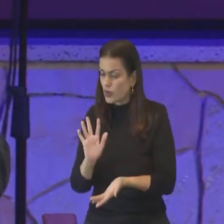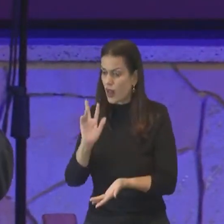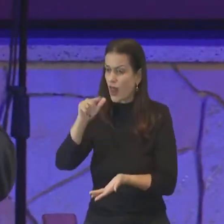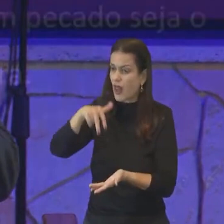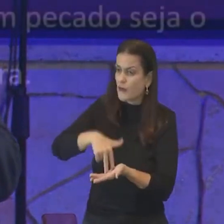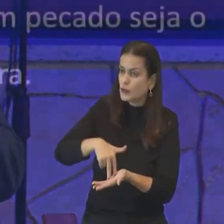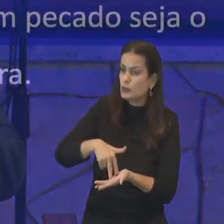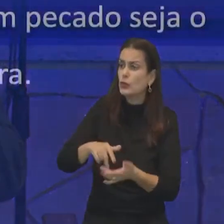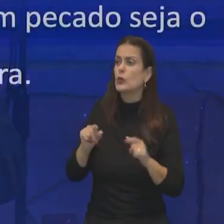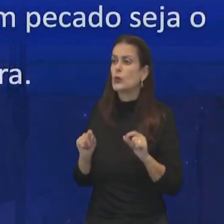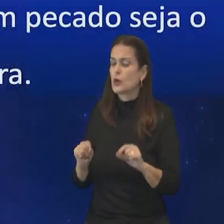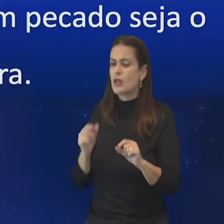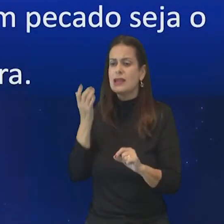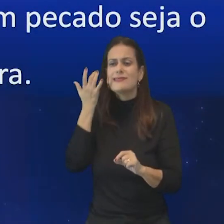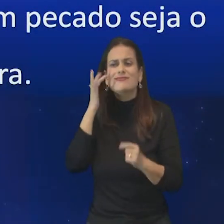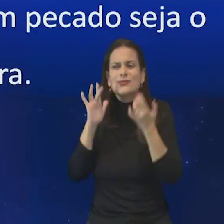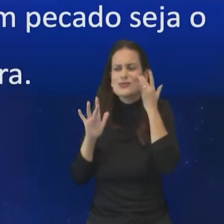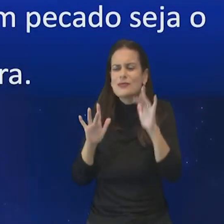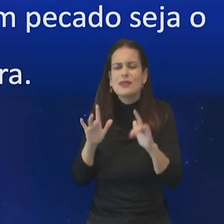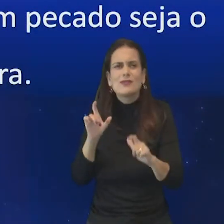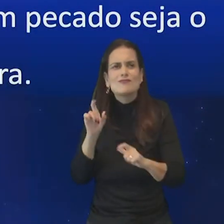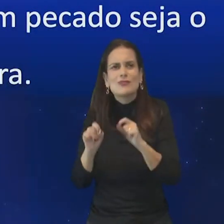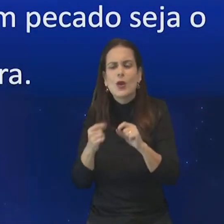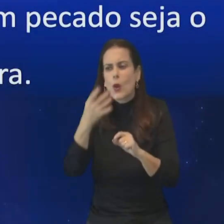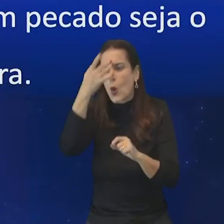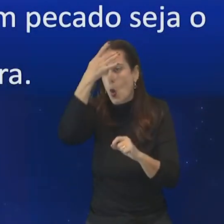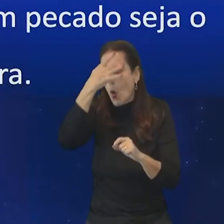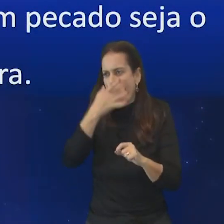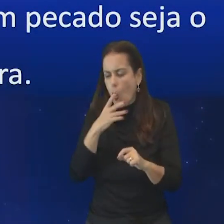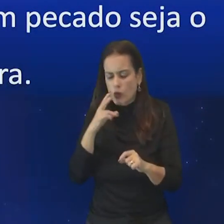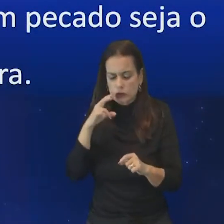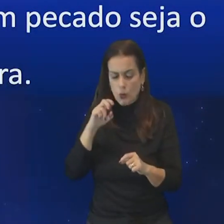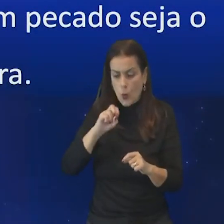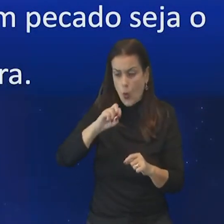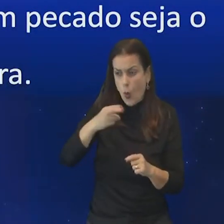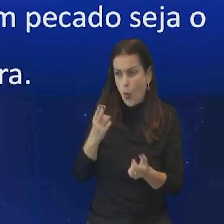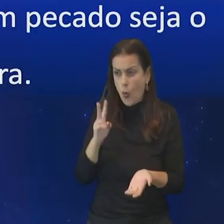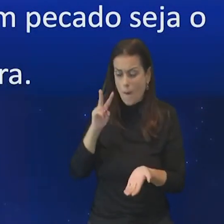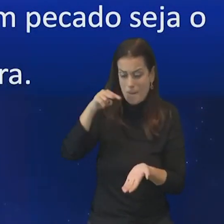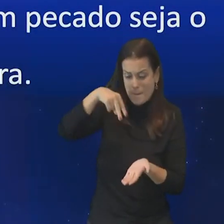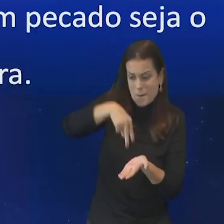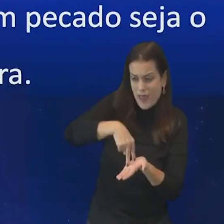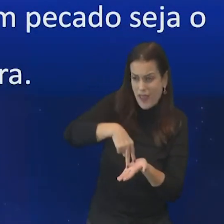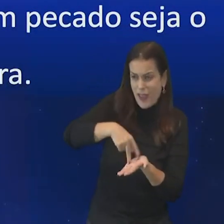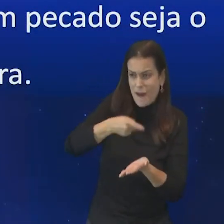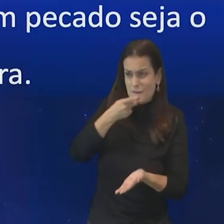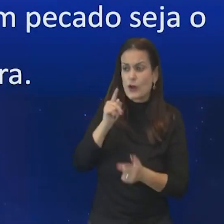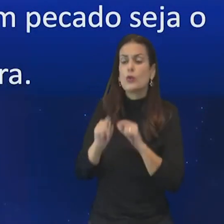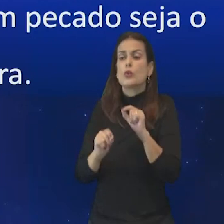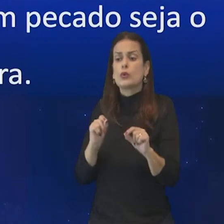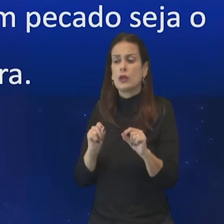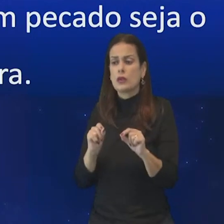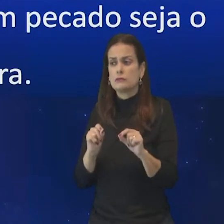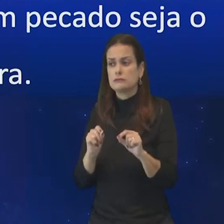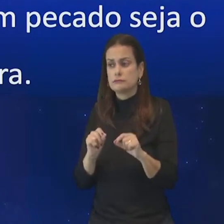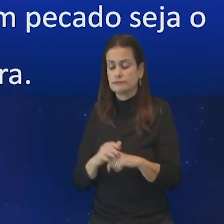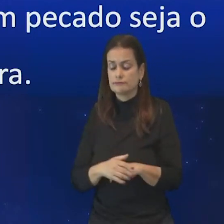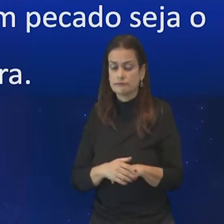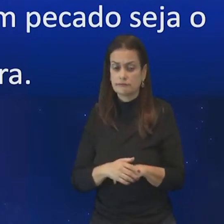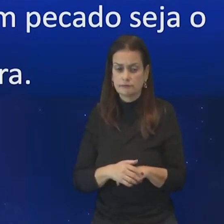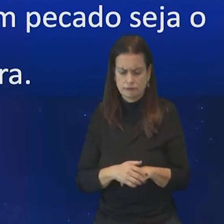levantou, não sabemos se apenas o seu rosto, mas se ele ficou em pé, e lhes disse: aquele que